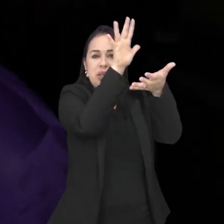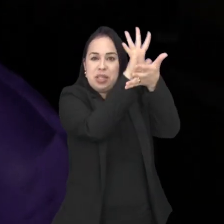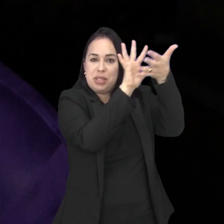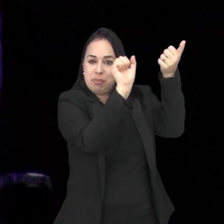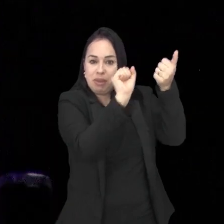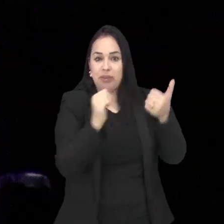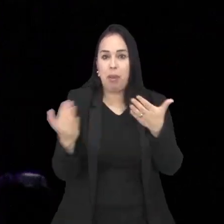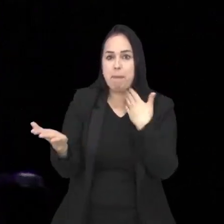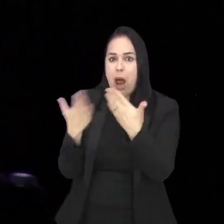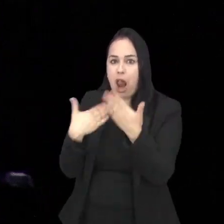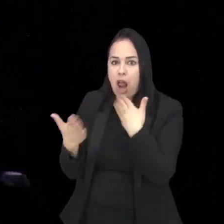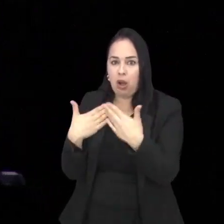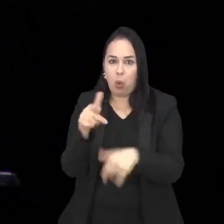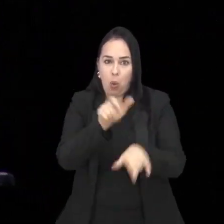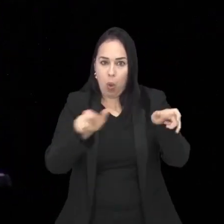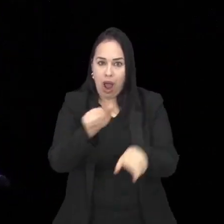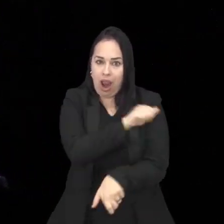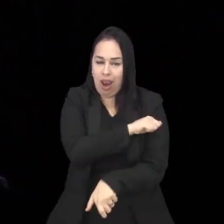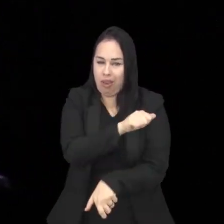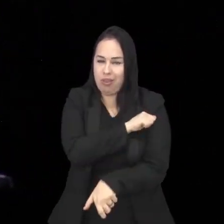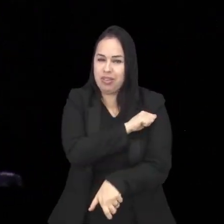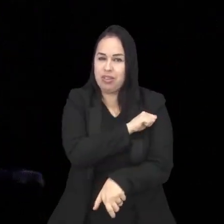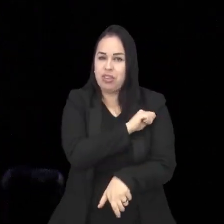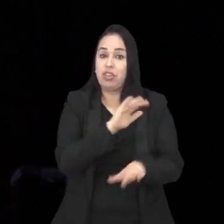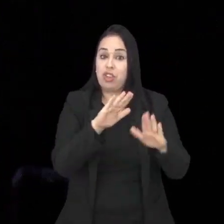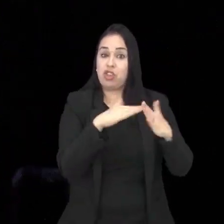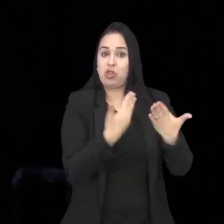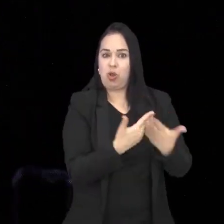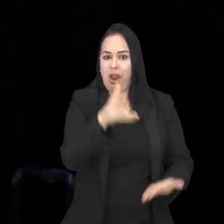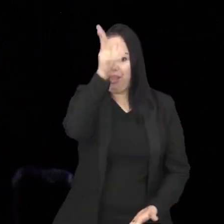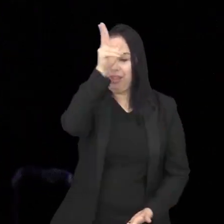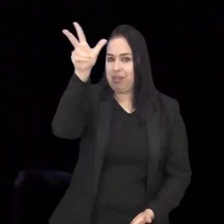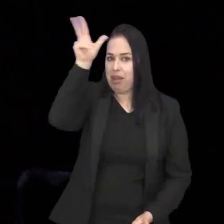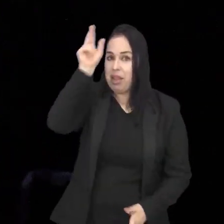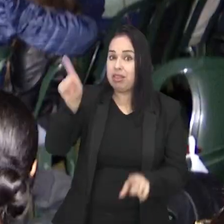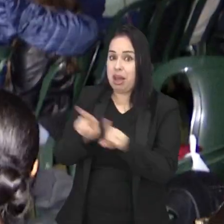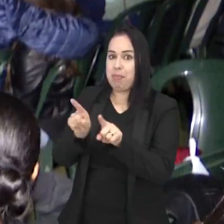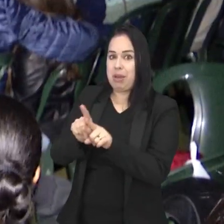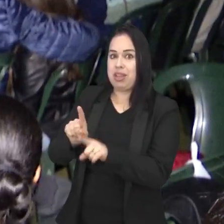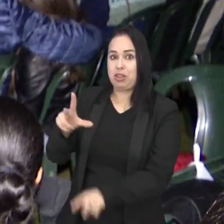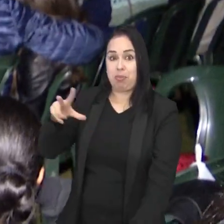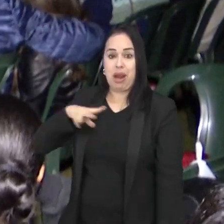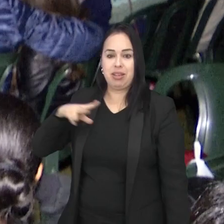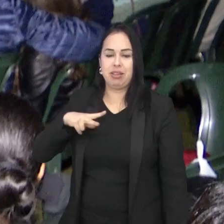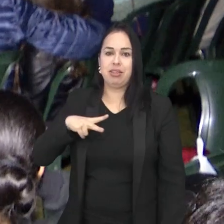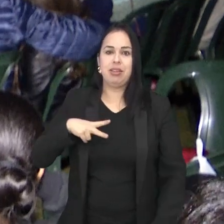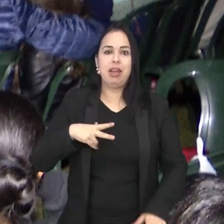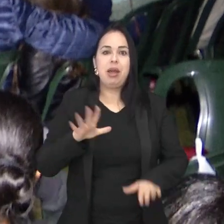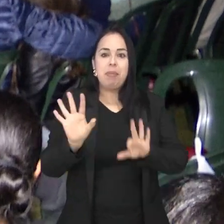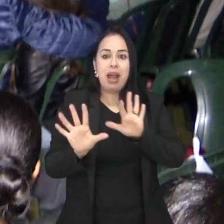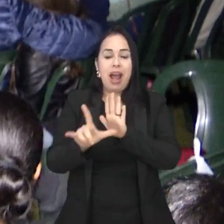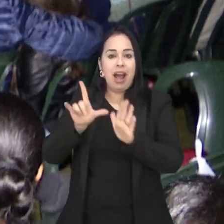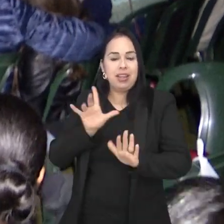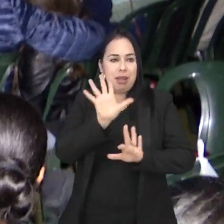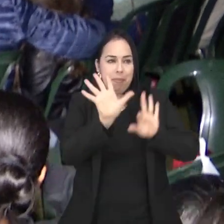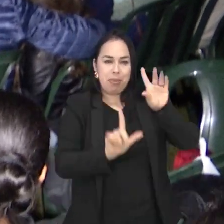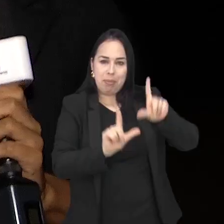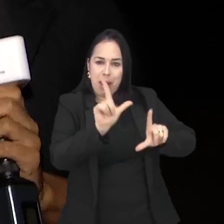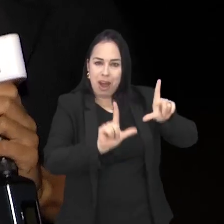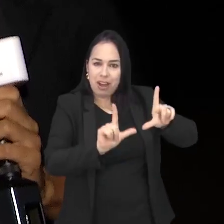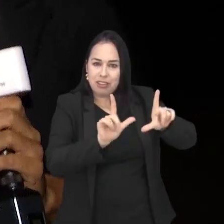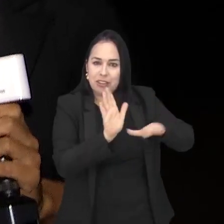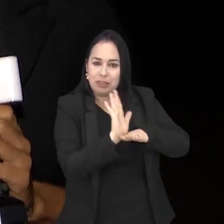space. O bate-papo com alunos de escolas públicas e particulares foi a preparação para uma sessão de